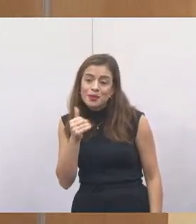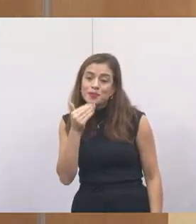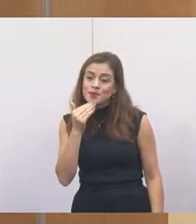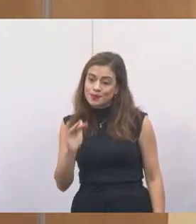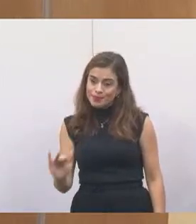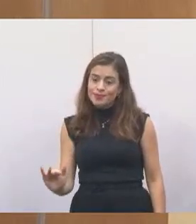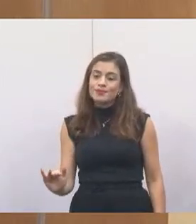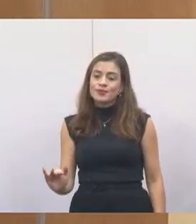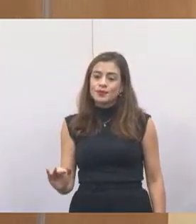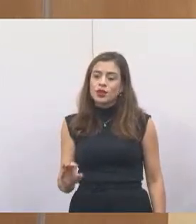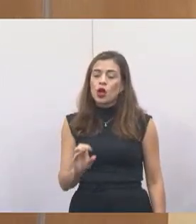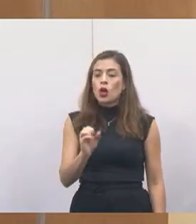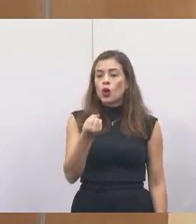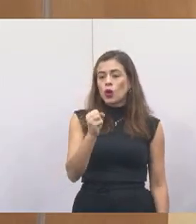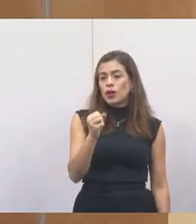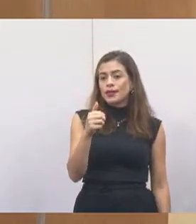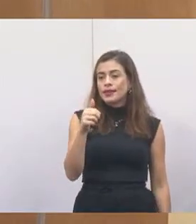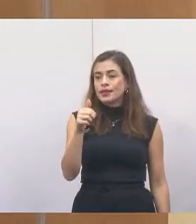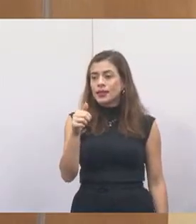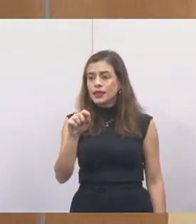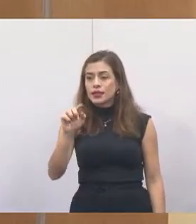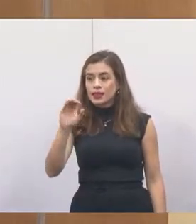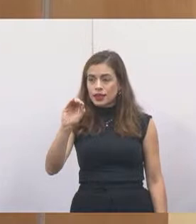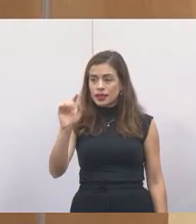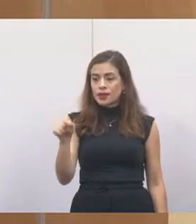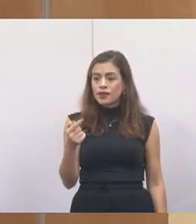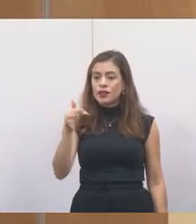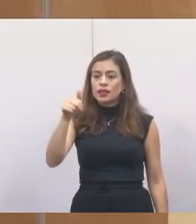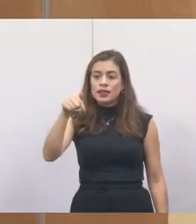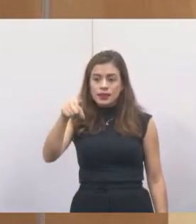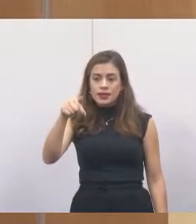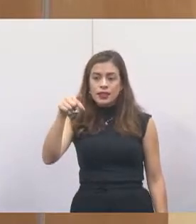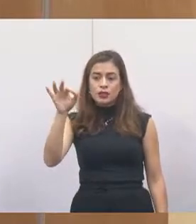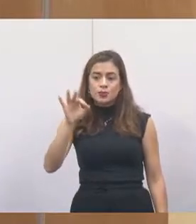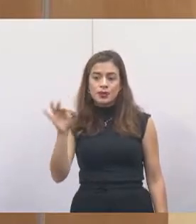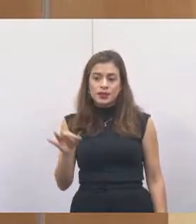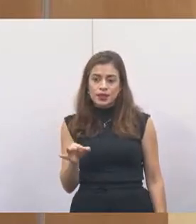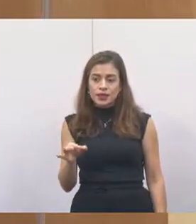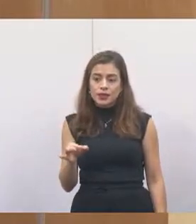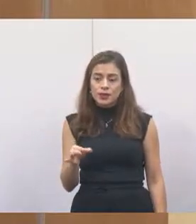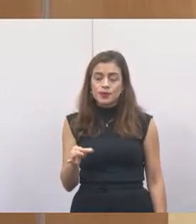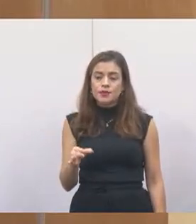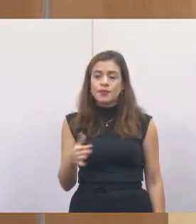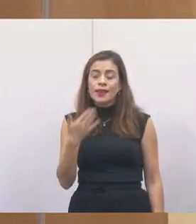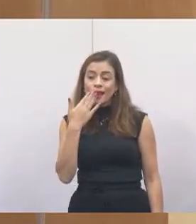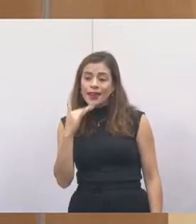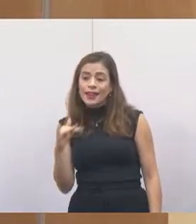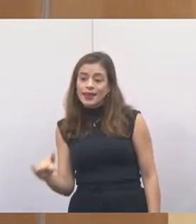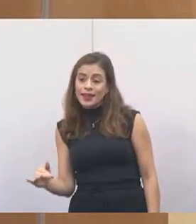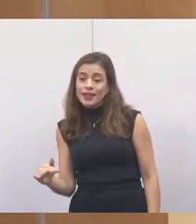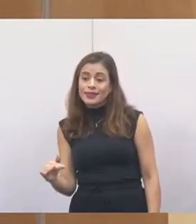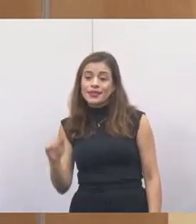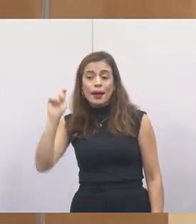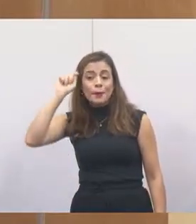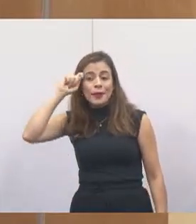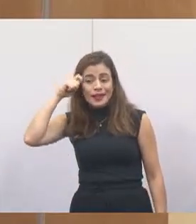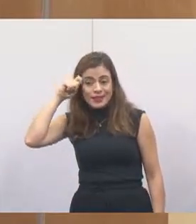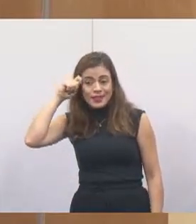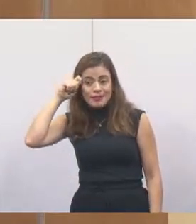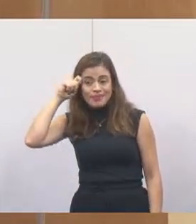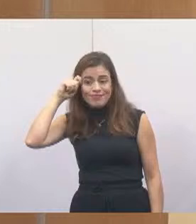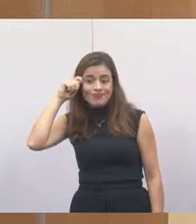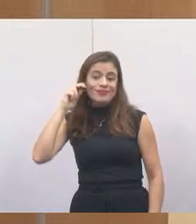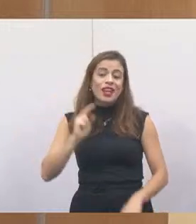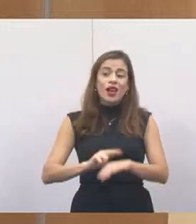50,7% dessas crianças são crianças negras, muitas vezes que não têm acesso à escola adequada, não têm